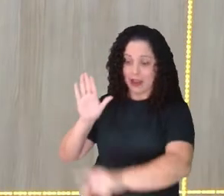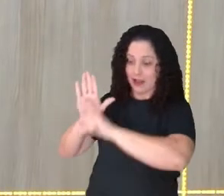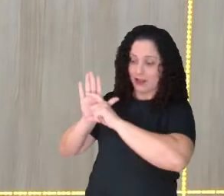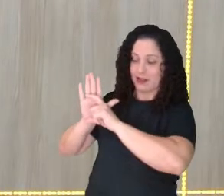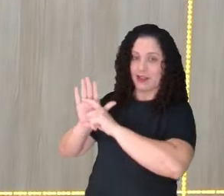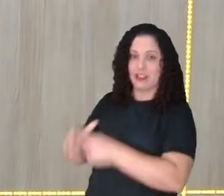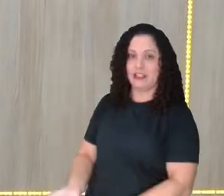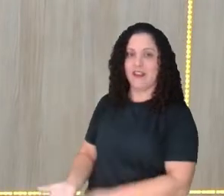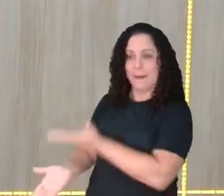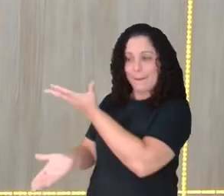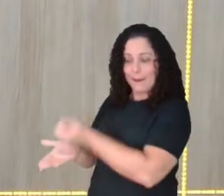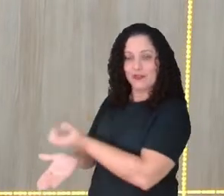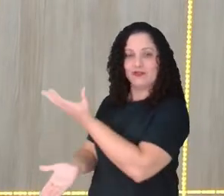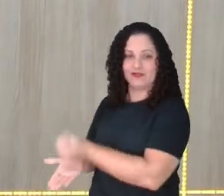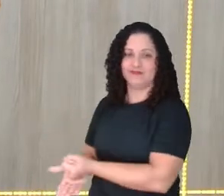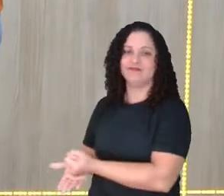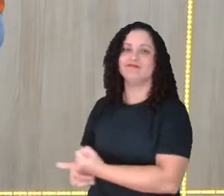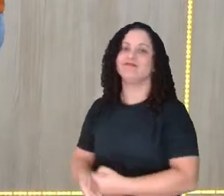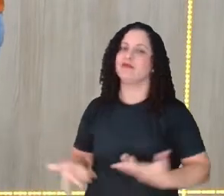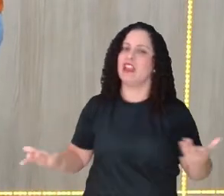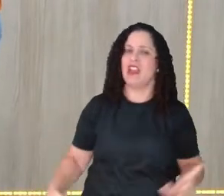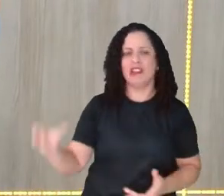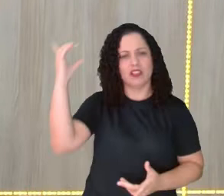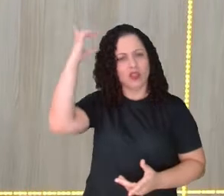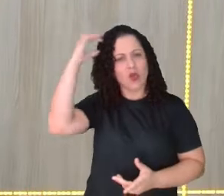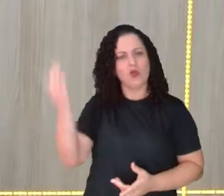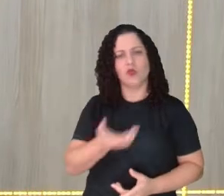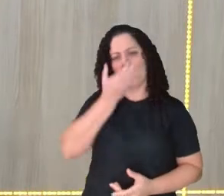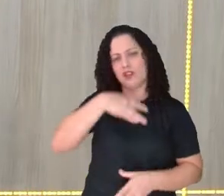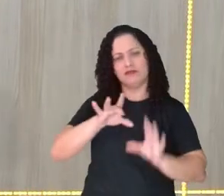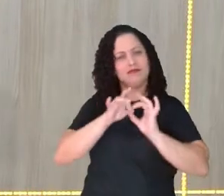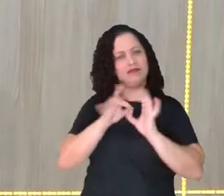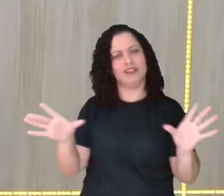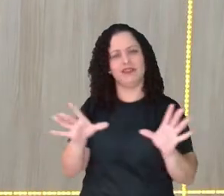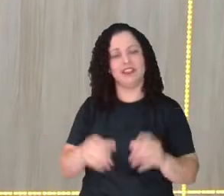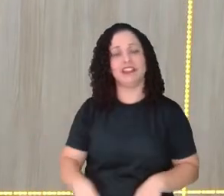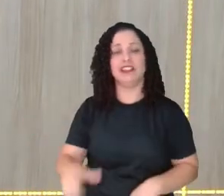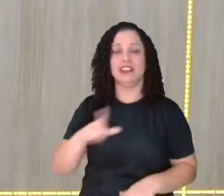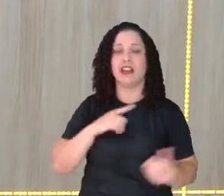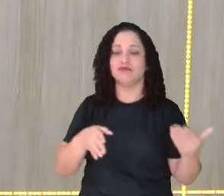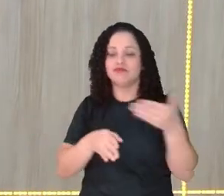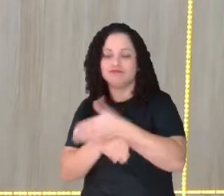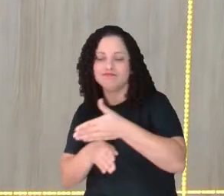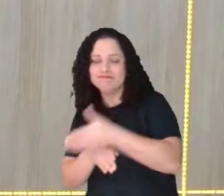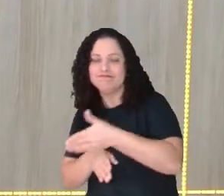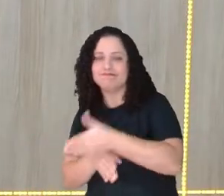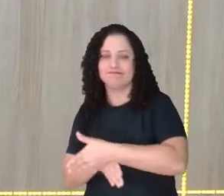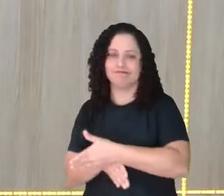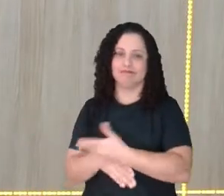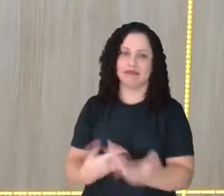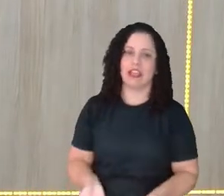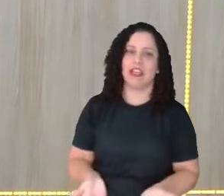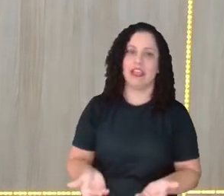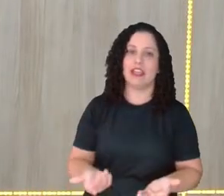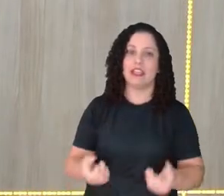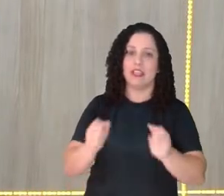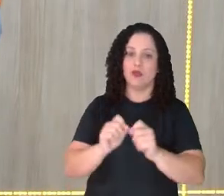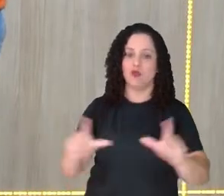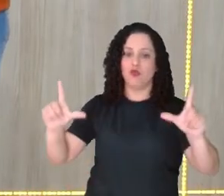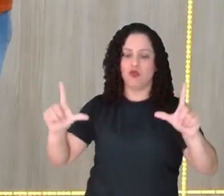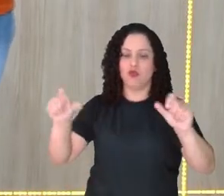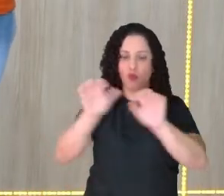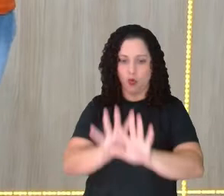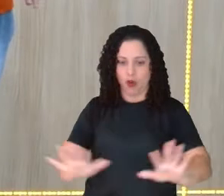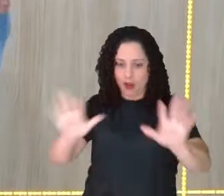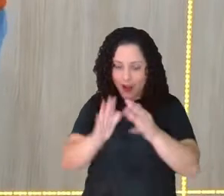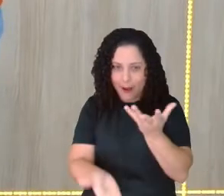ele Android ou iOS aí do seu aparelho telefônico, tá bom? Você já vai ser direcionado diretamente para a sua loja de aplicativo,